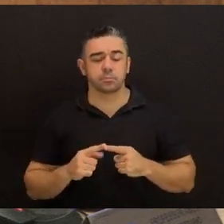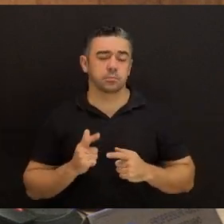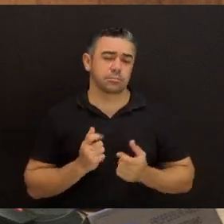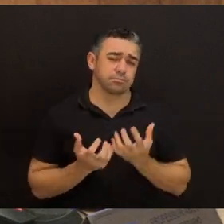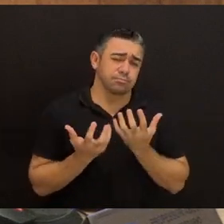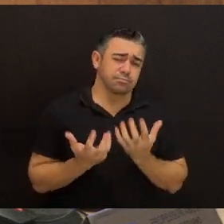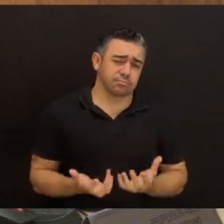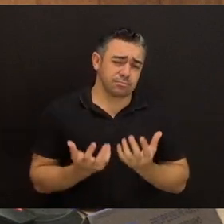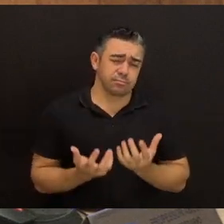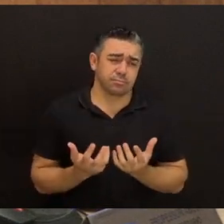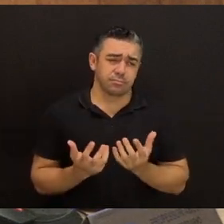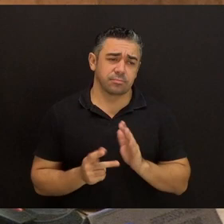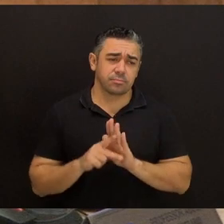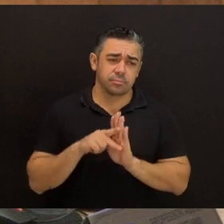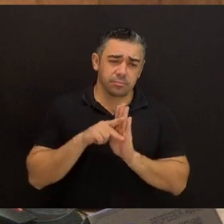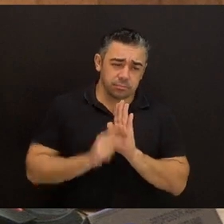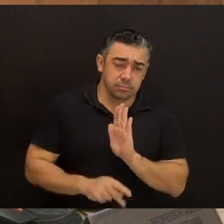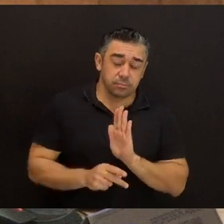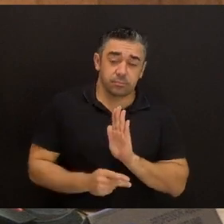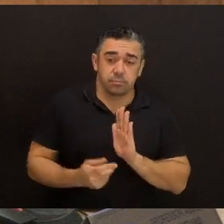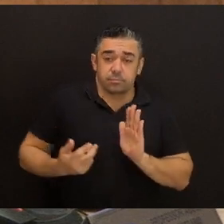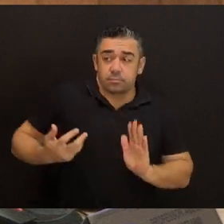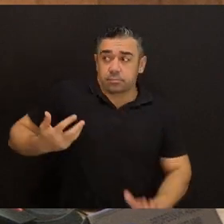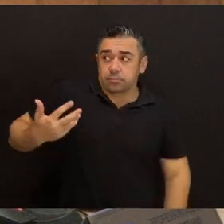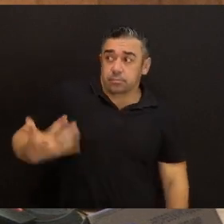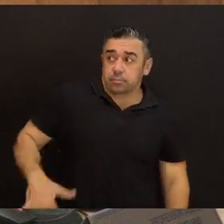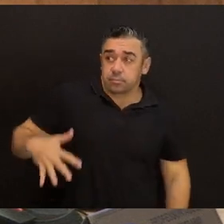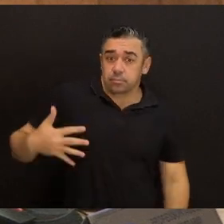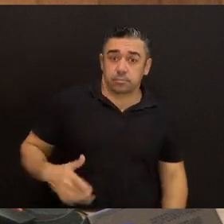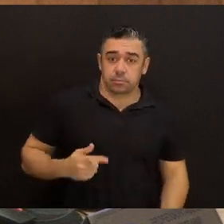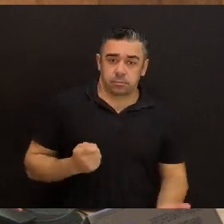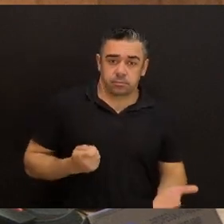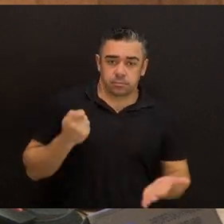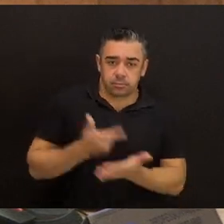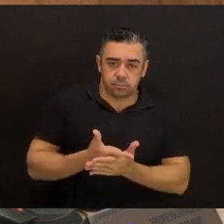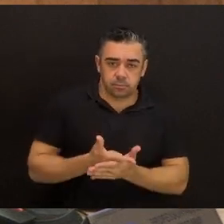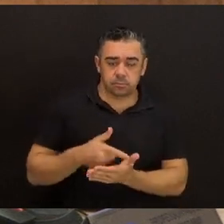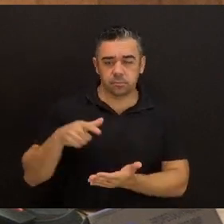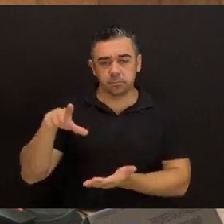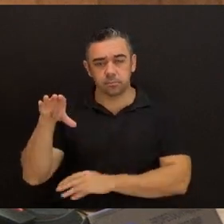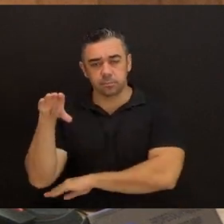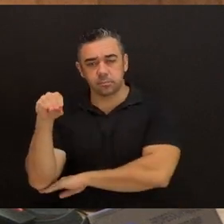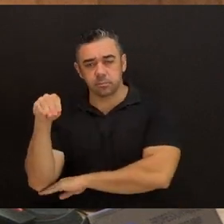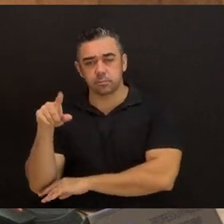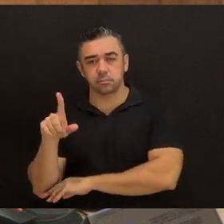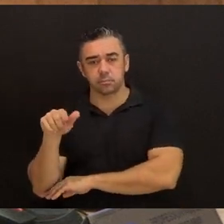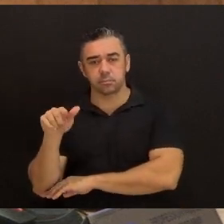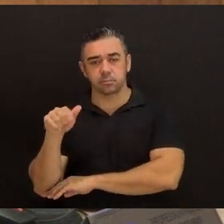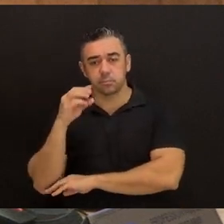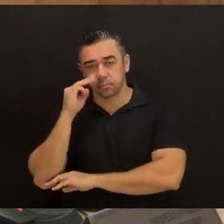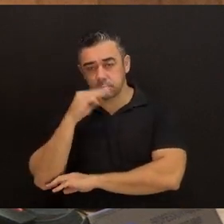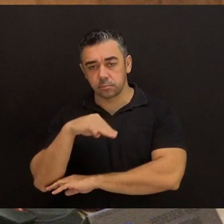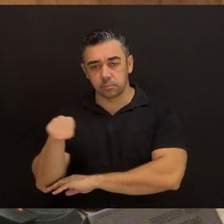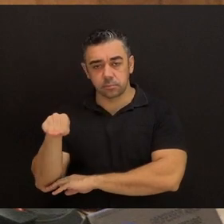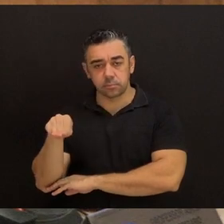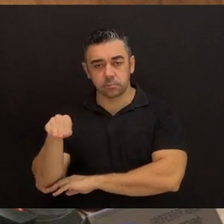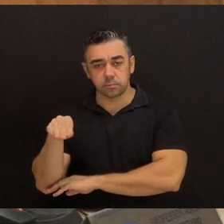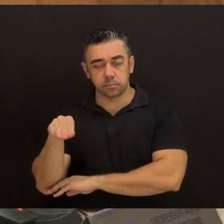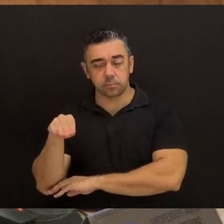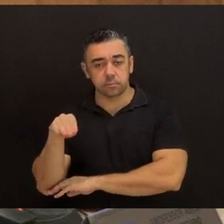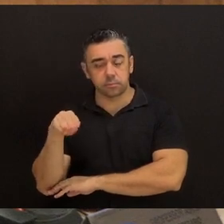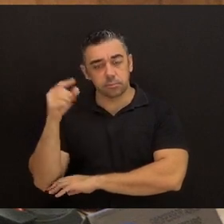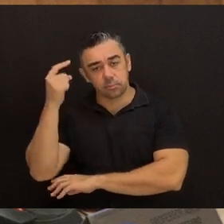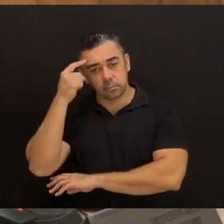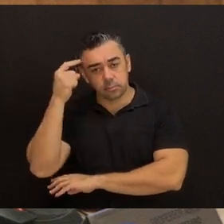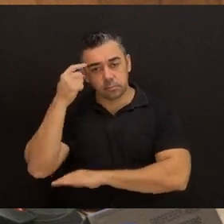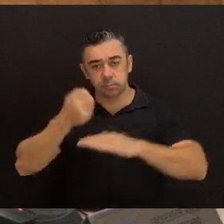tem valores vultuosos né como uma questão dos radares 17 milhões de reais estão falando aí em terceirizar